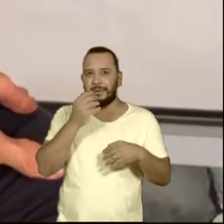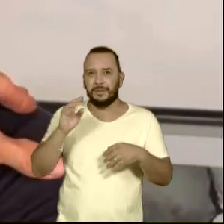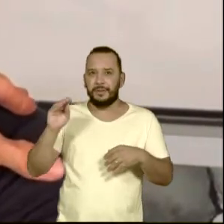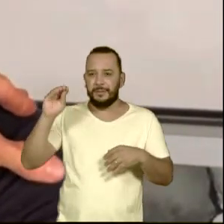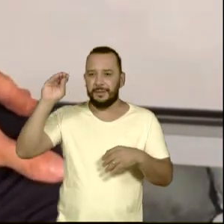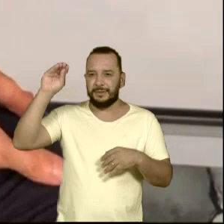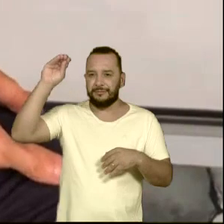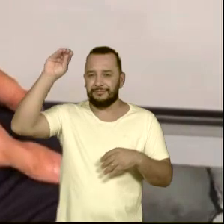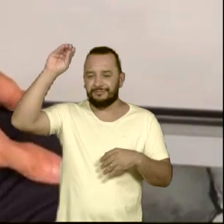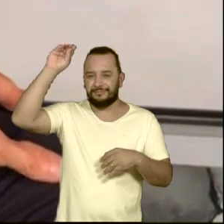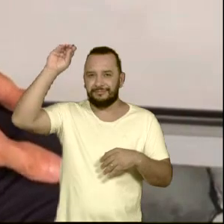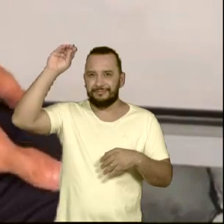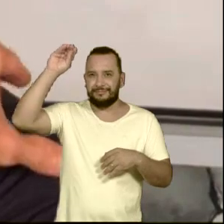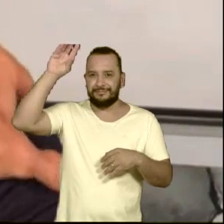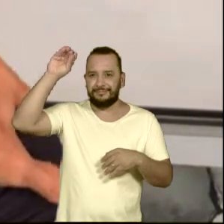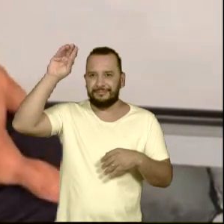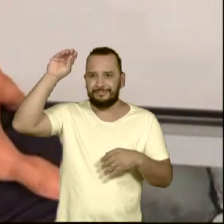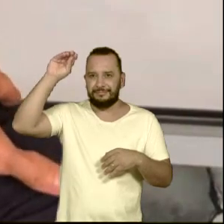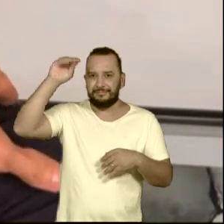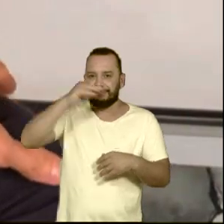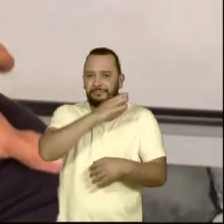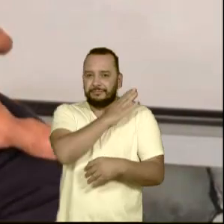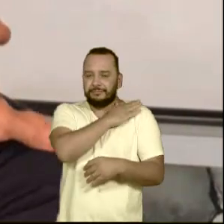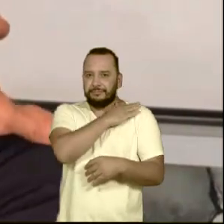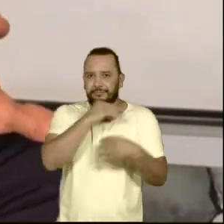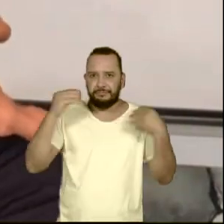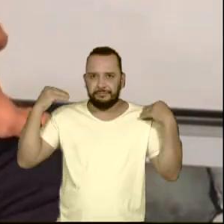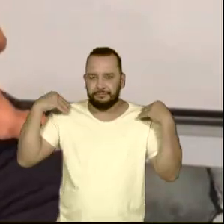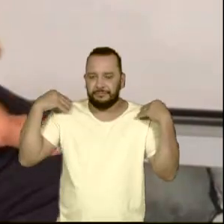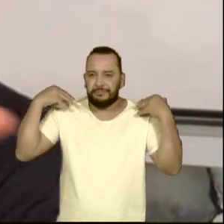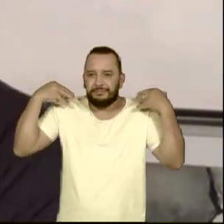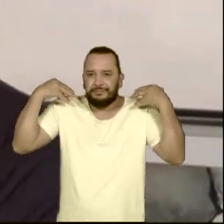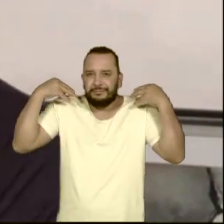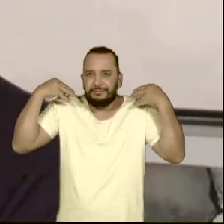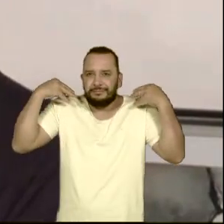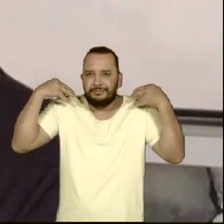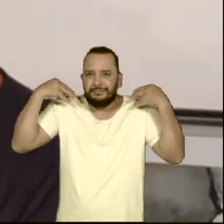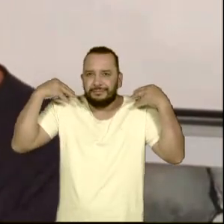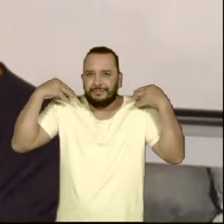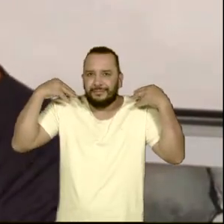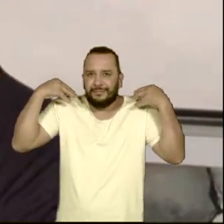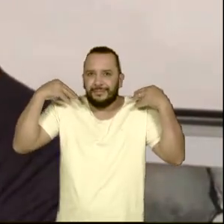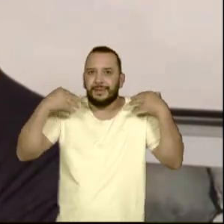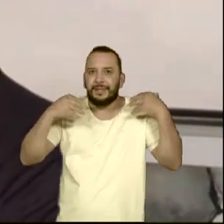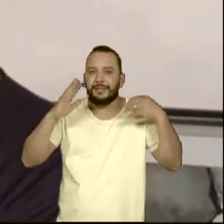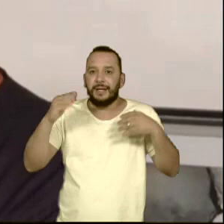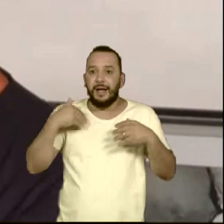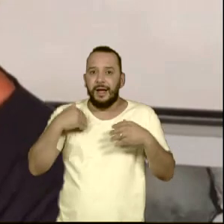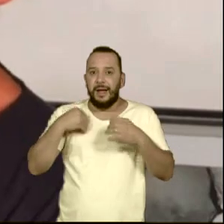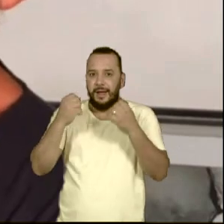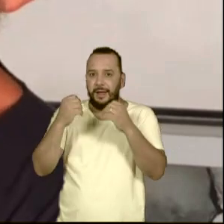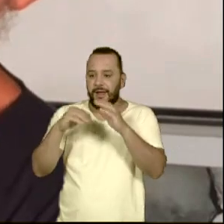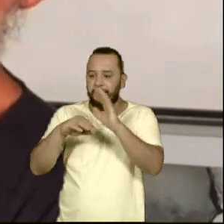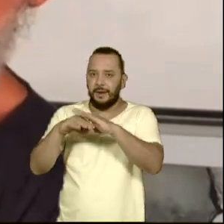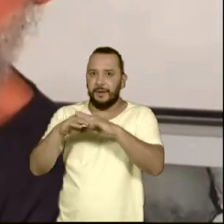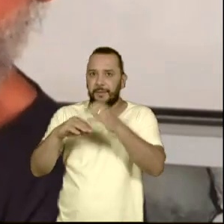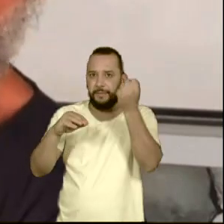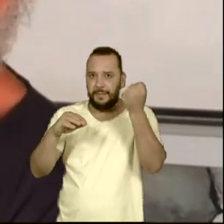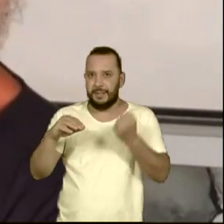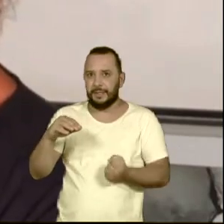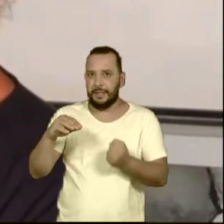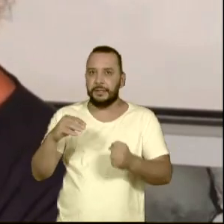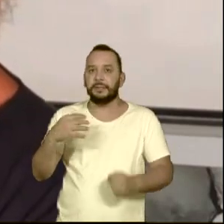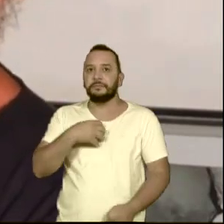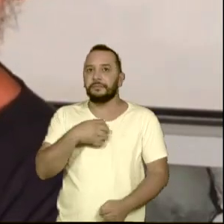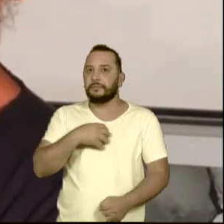Quando você levanta a cabeça do boneco para falar, você sente que a alcinha levanta aqui. Ou seja, o peso fica na sua mão, você manipula